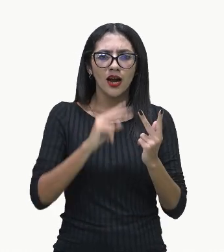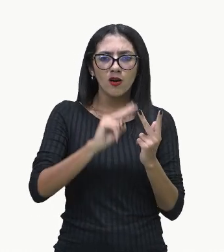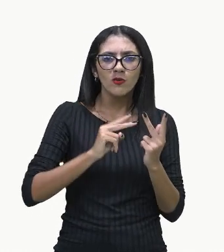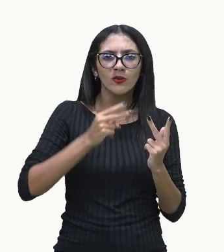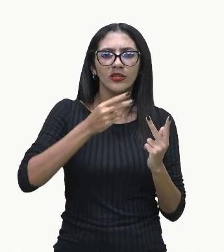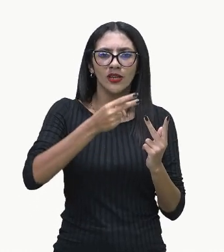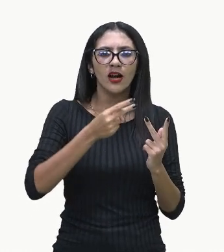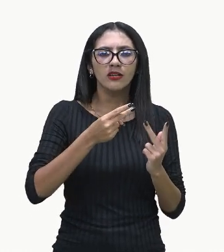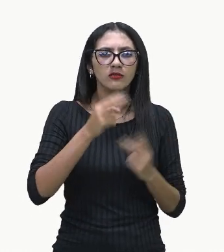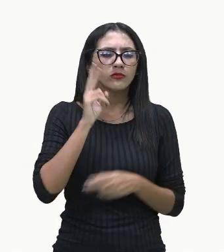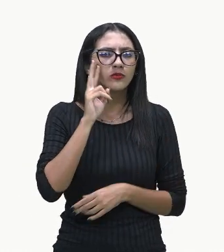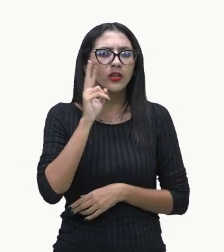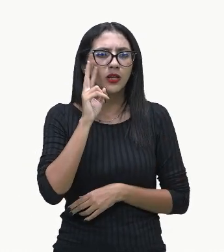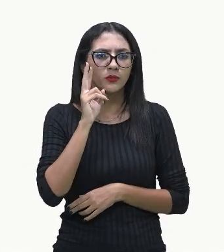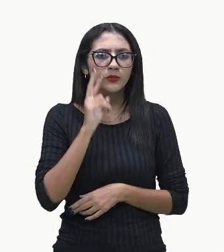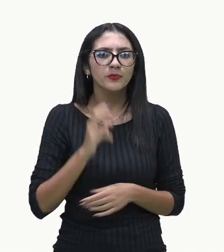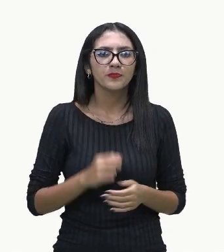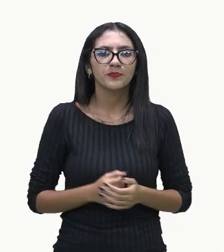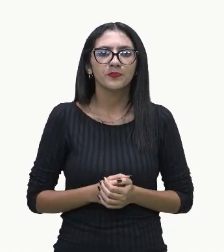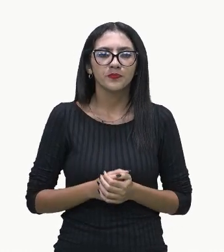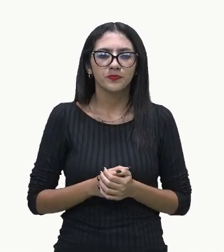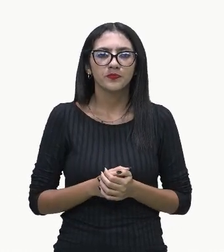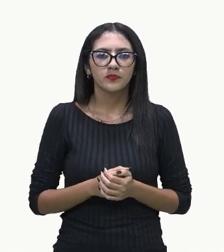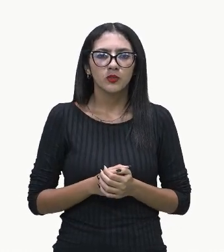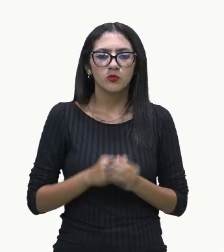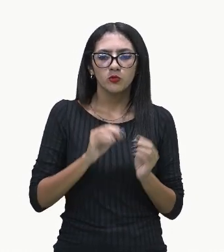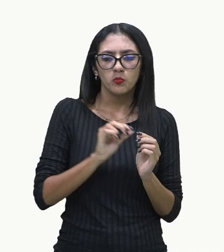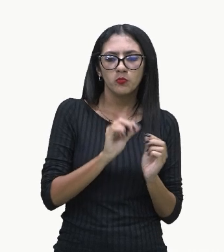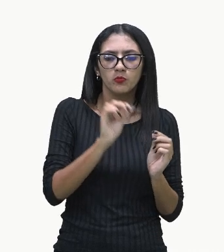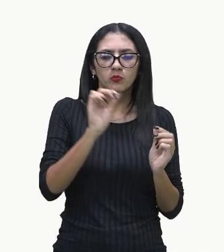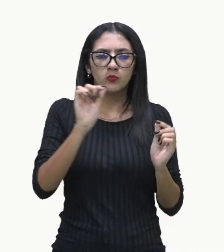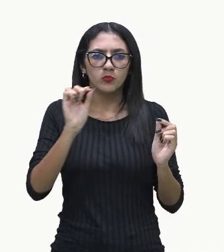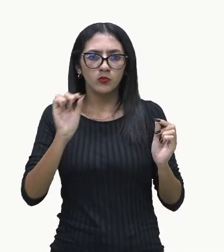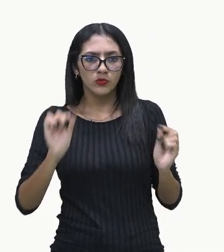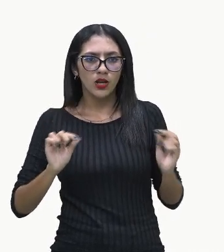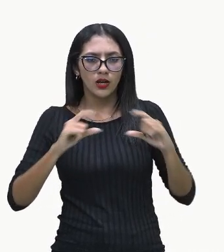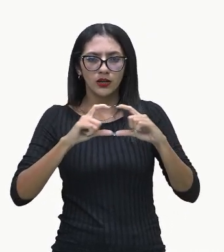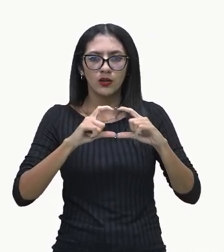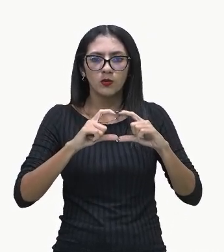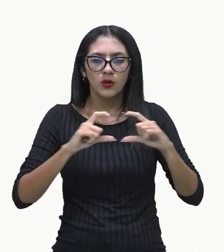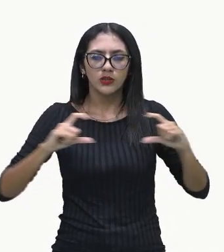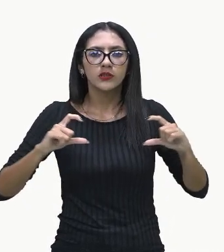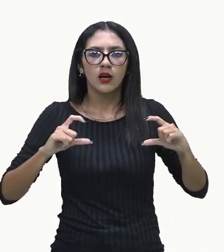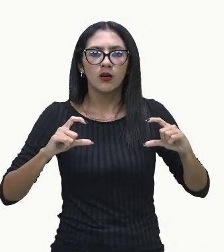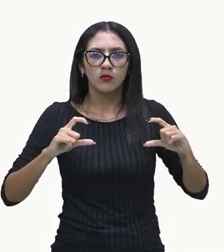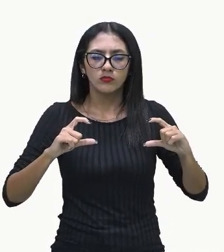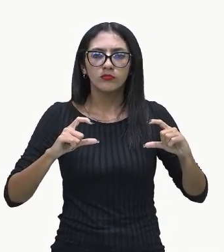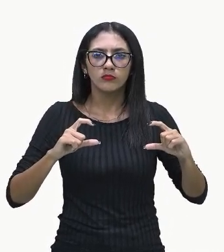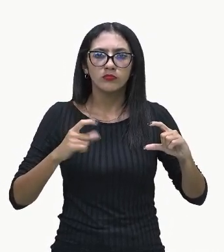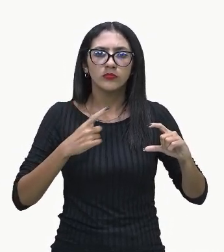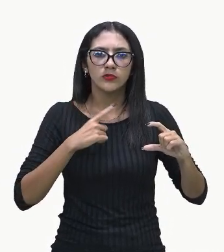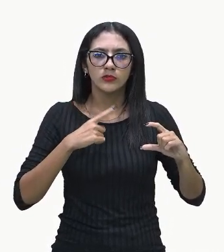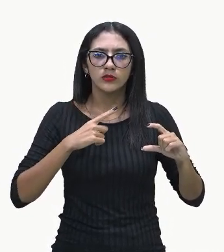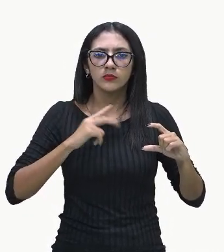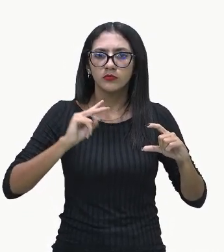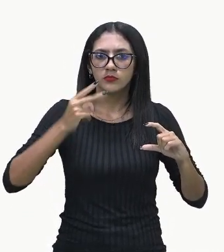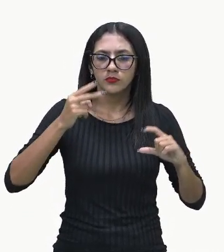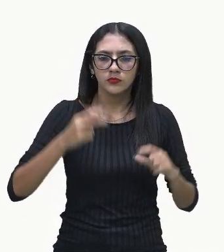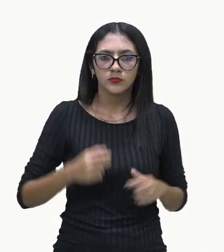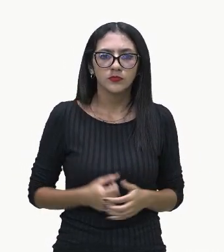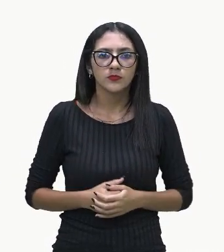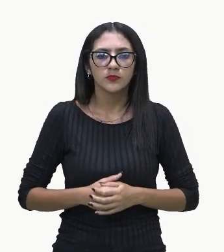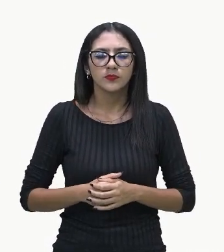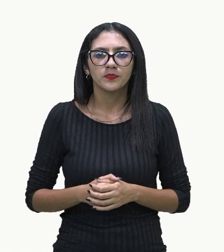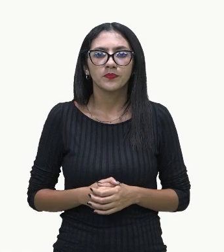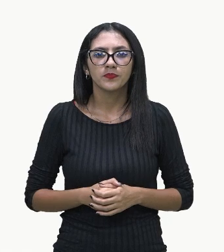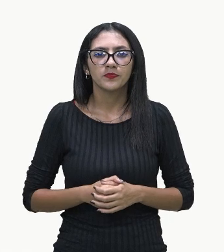que era expoente? Quando ele passar lá para o outro lado, ele vai passar radical. Então, nós vamos ficar aqui